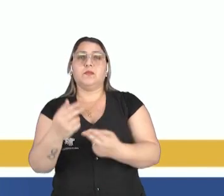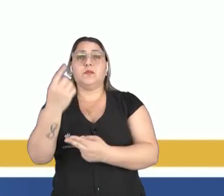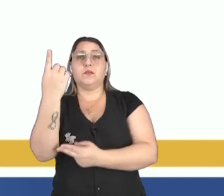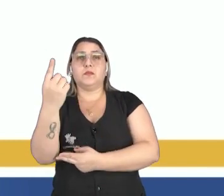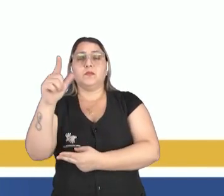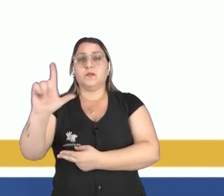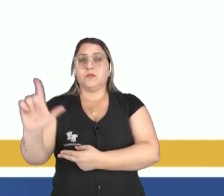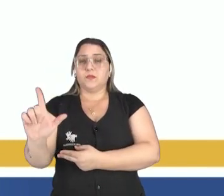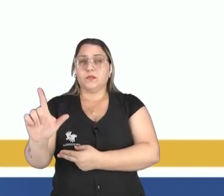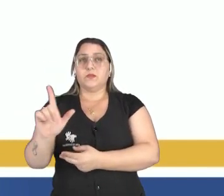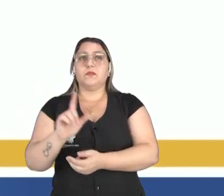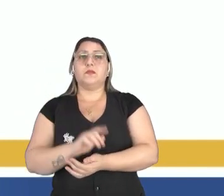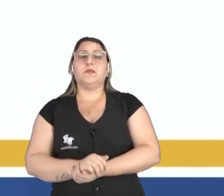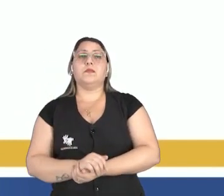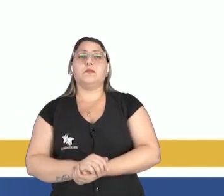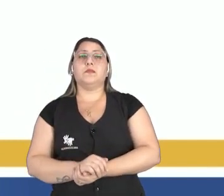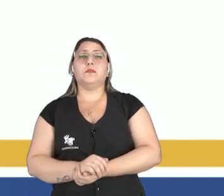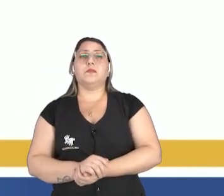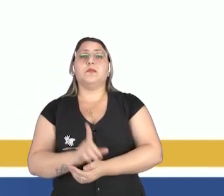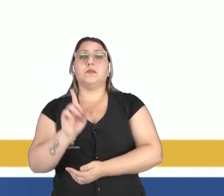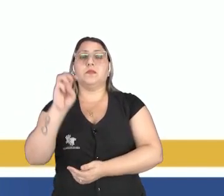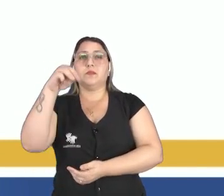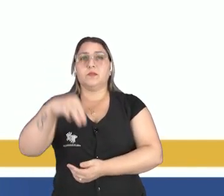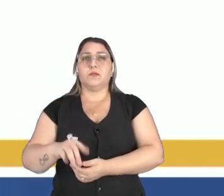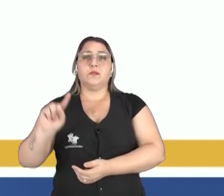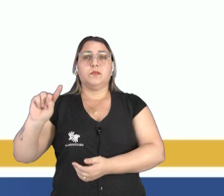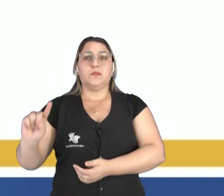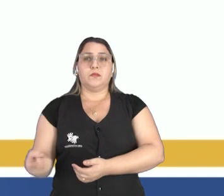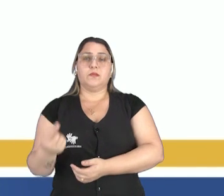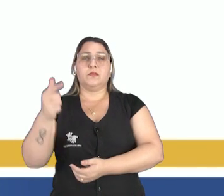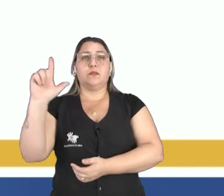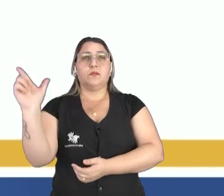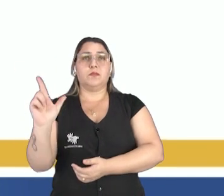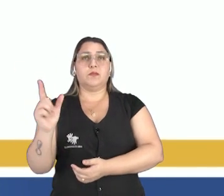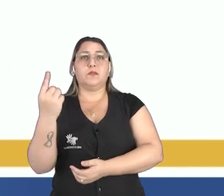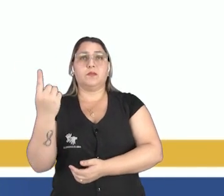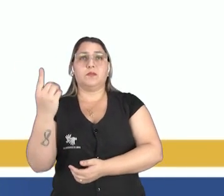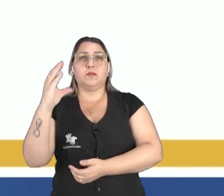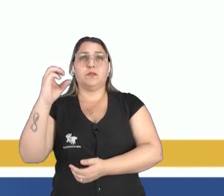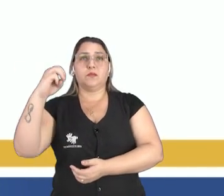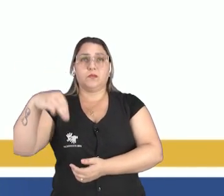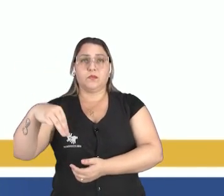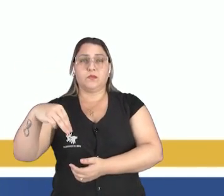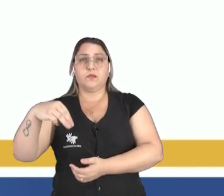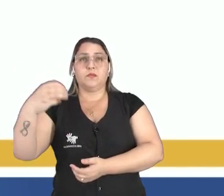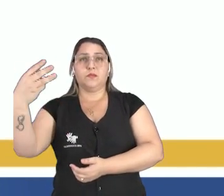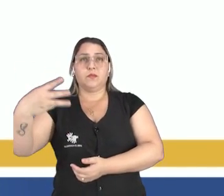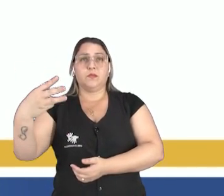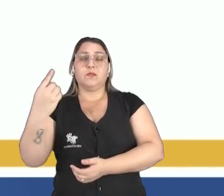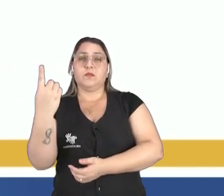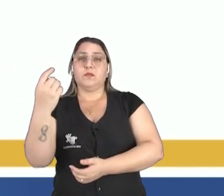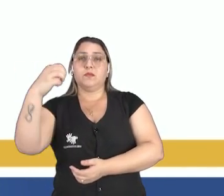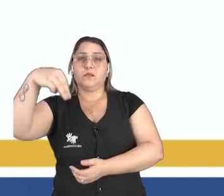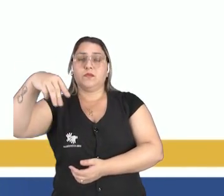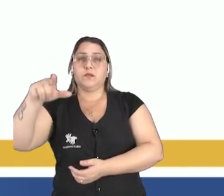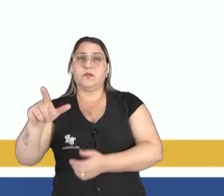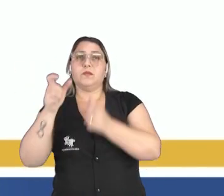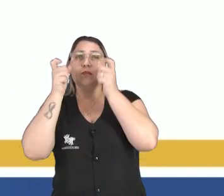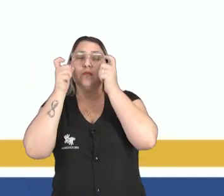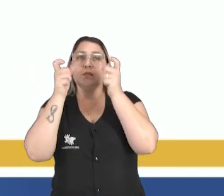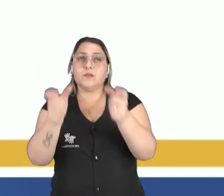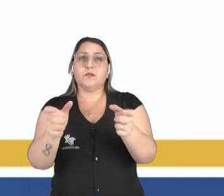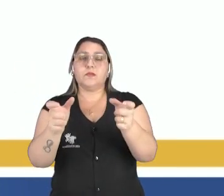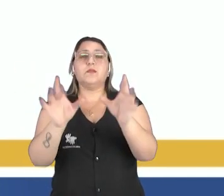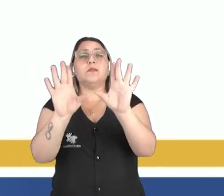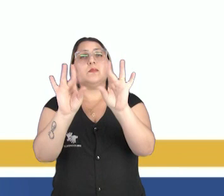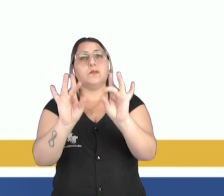tá? 1 metro cúbico é 1.000 litros e 1 centímetro cúbico equivale a 1 ml. Então é só você prestar atenção